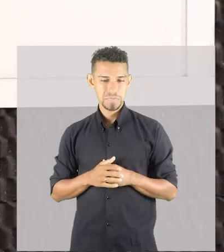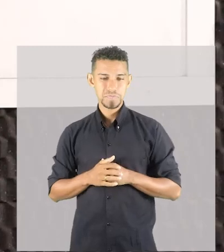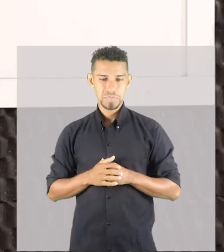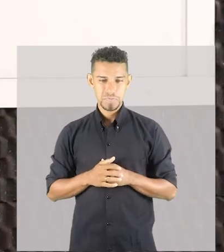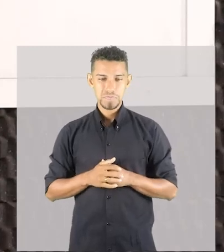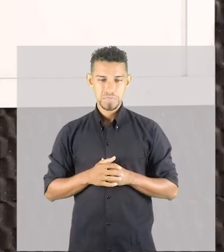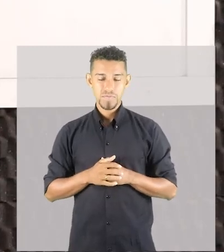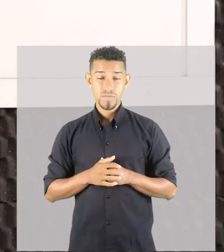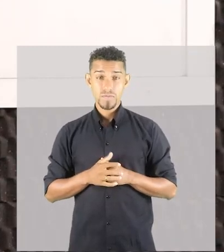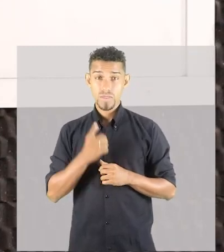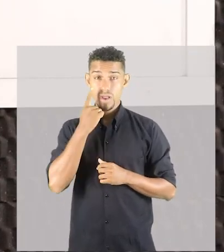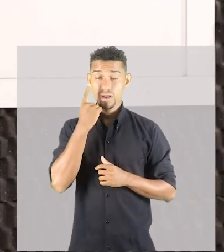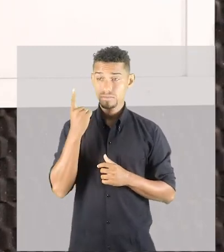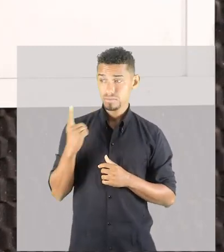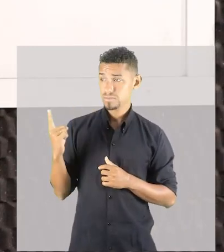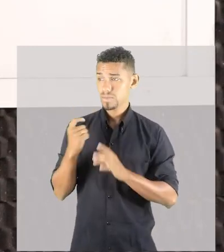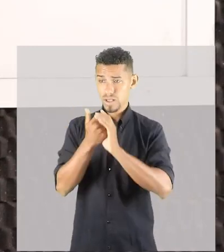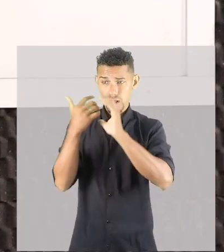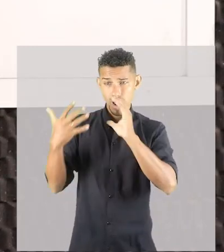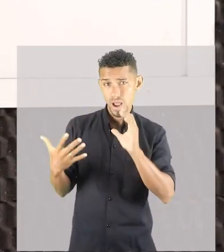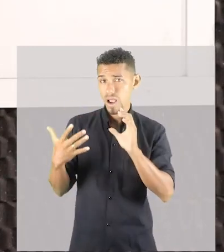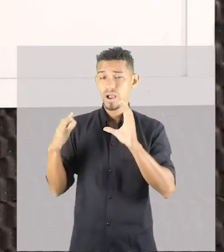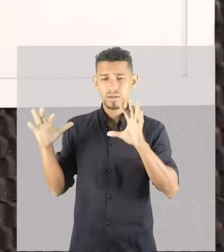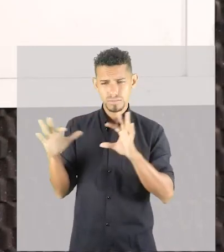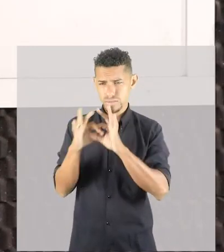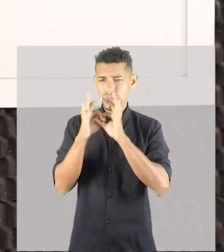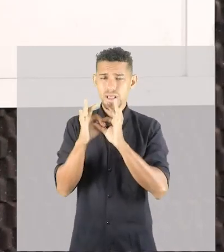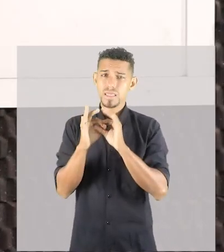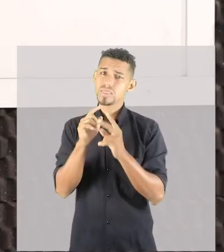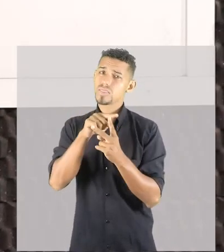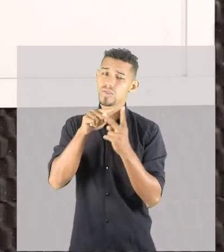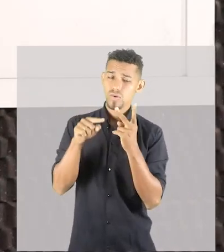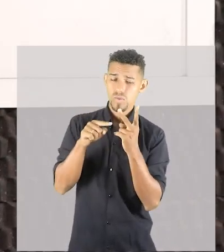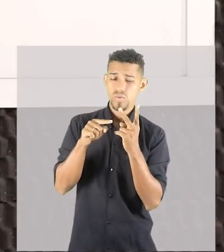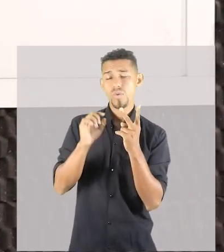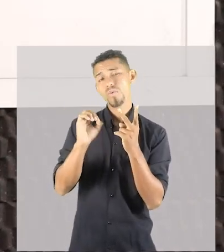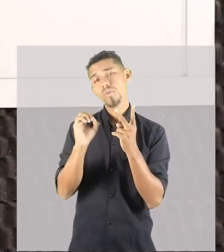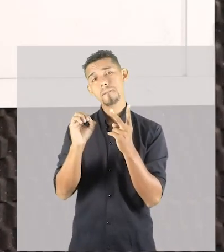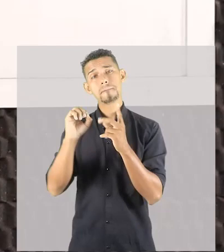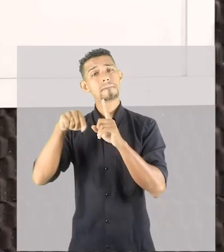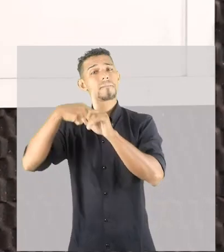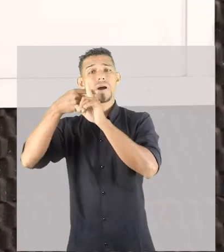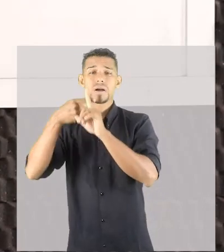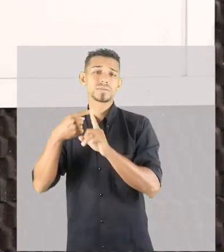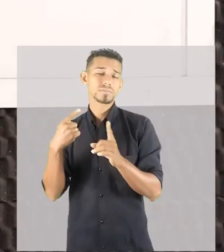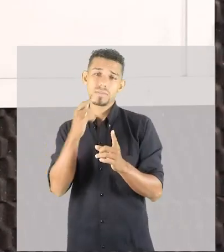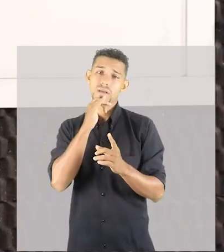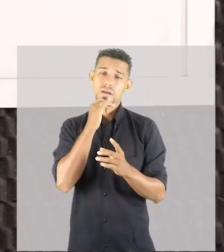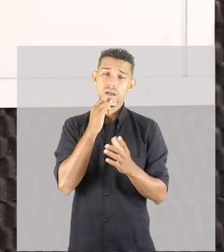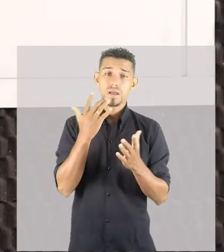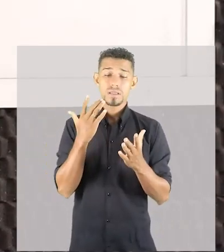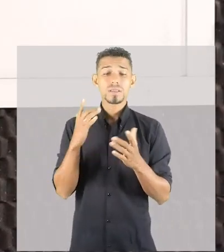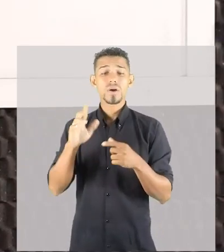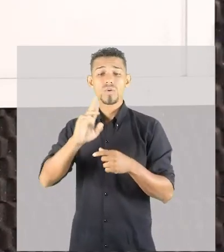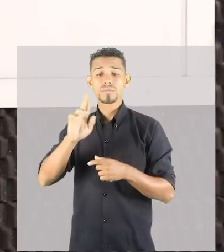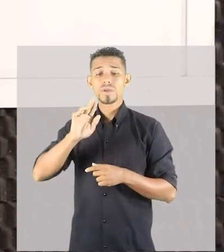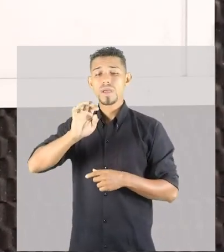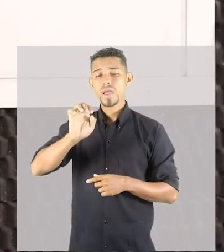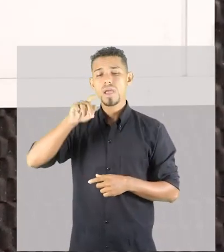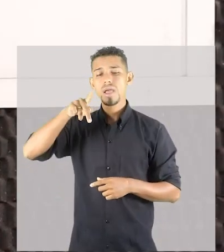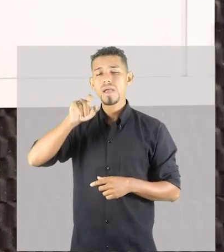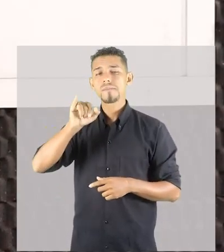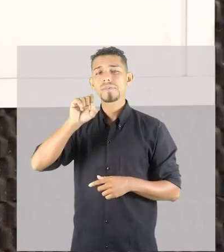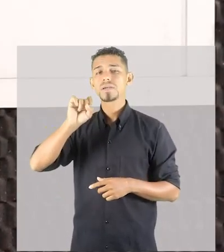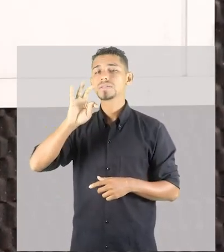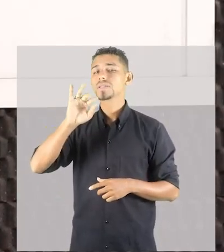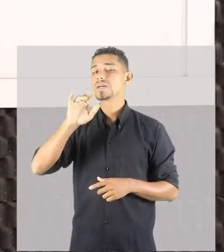interações gênicas, são características ali condicionadas por dois ou mais genes, como por exemplo na epistasia. Existe o